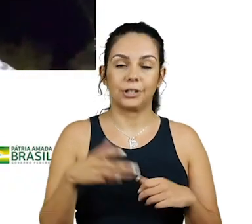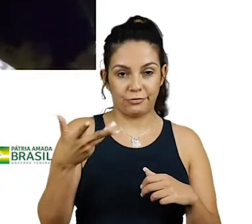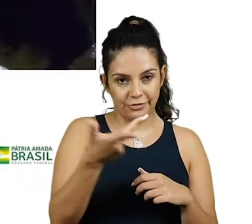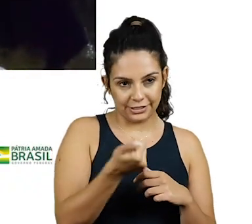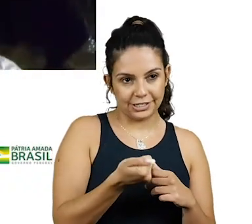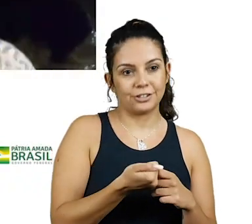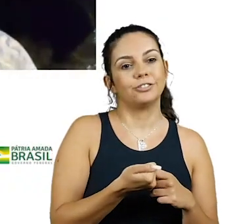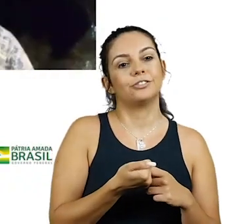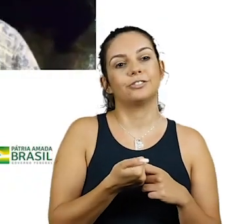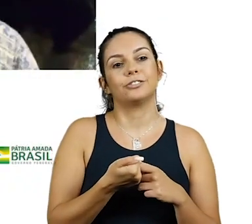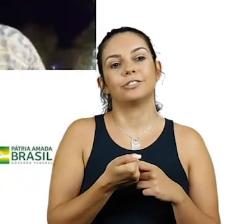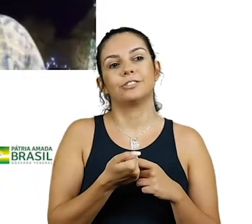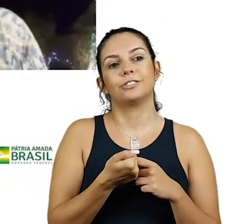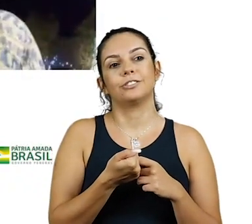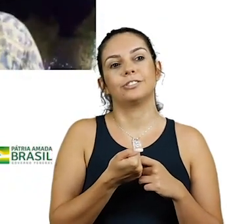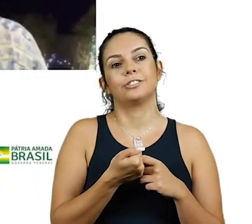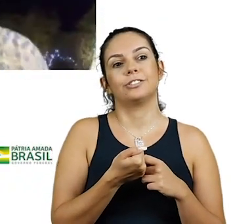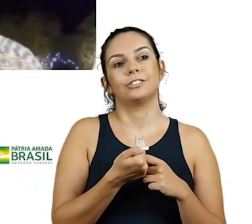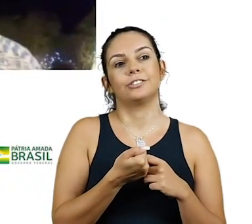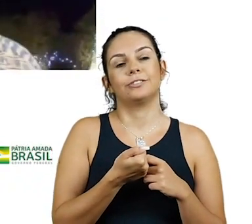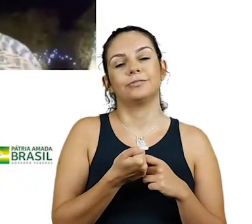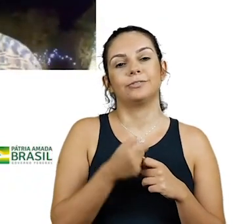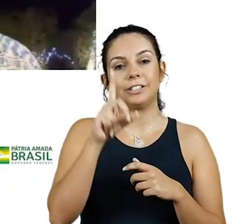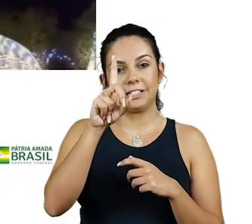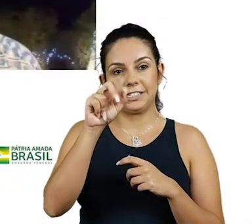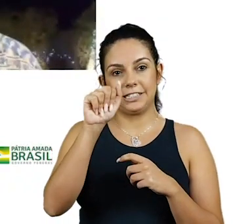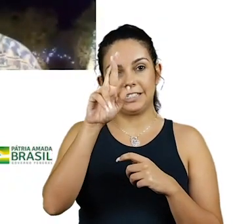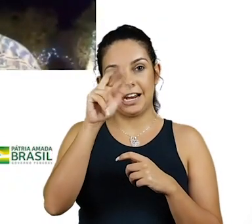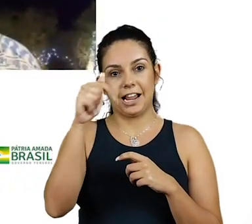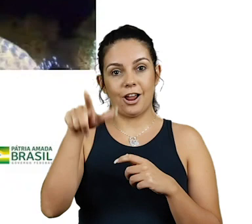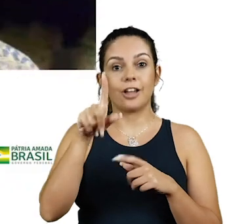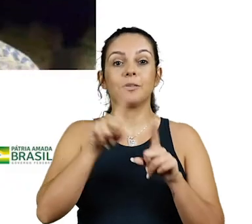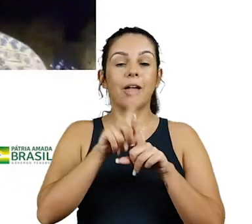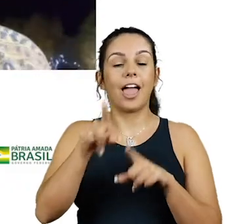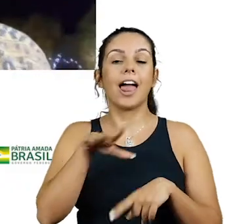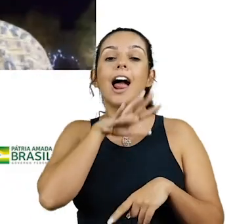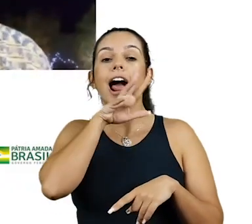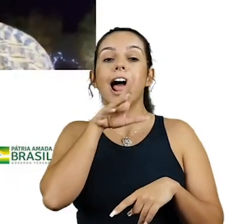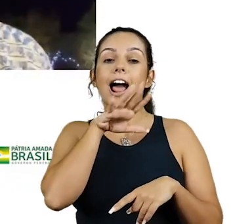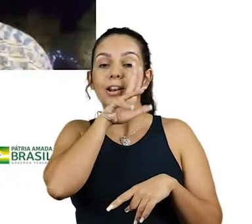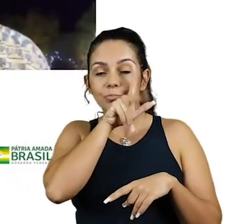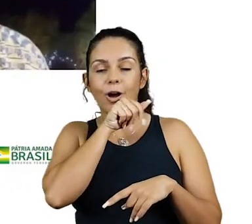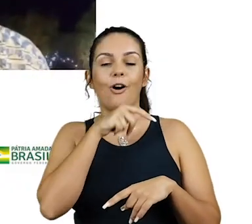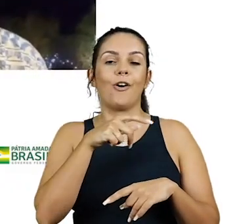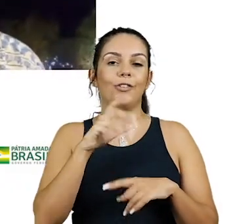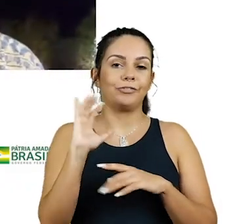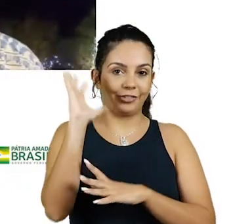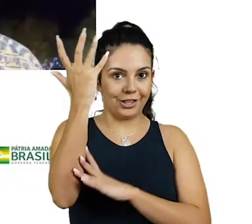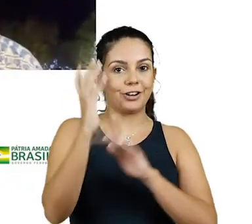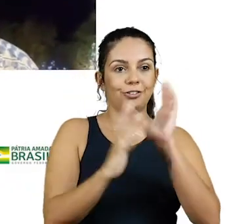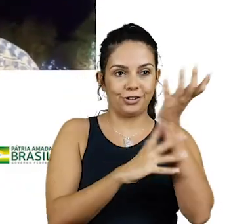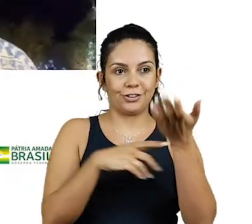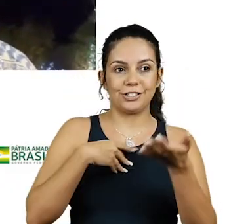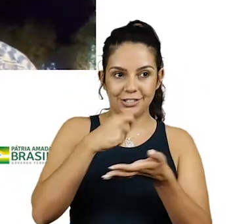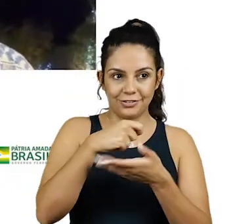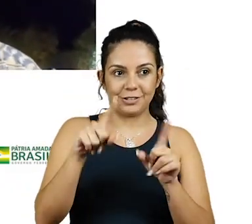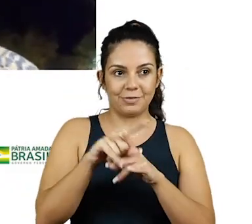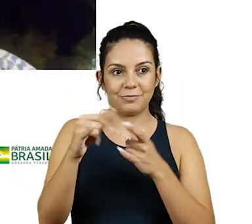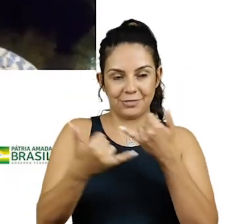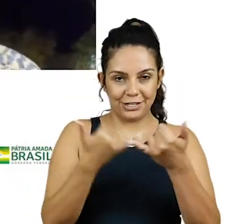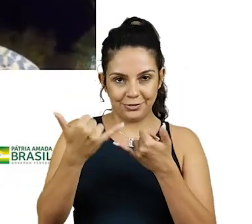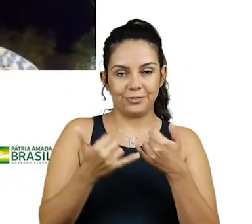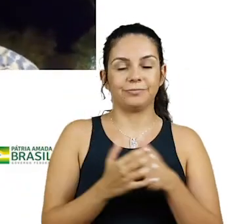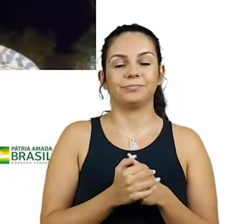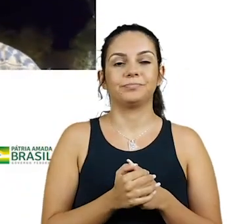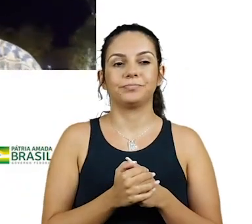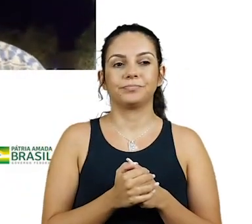né? É do fantástico. Mas o dragão é um ser da natureza também. E honestamente, quando eu escrevi isso, eu até brinco ali. Eu falei,